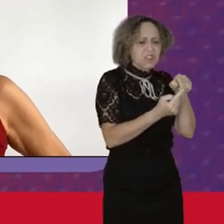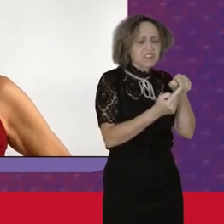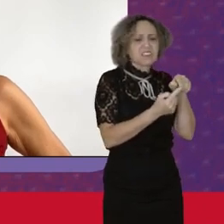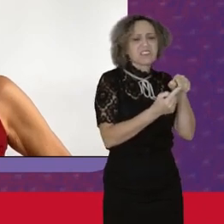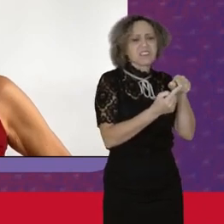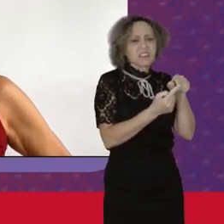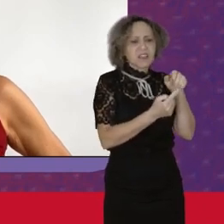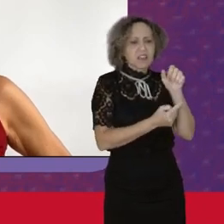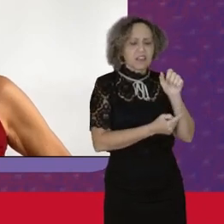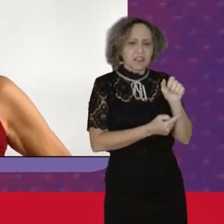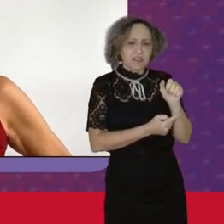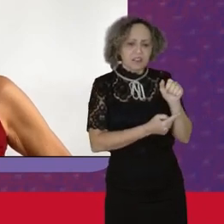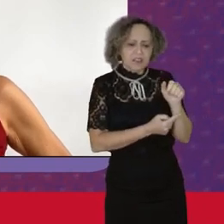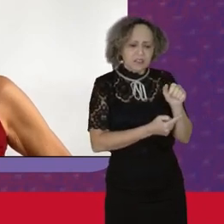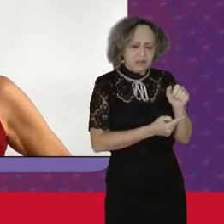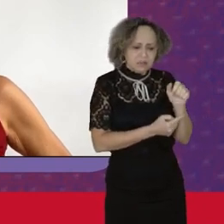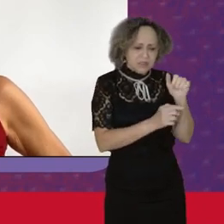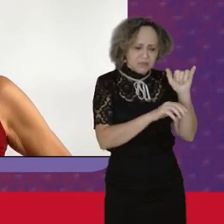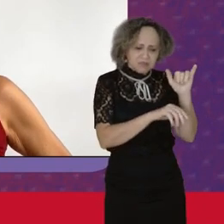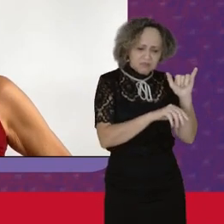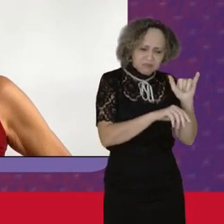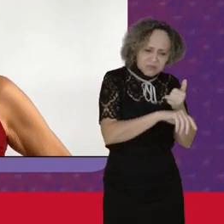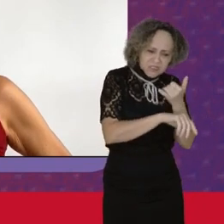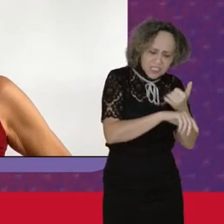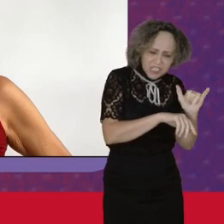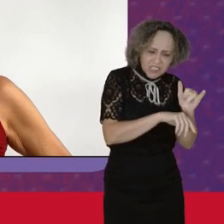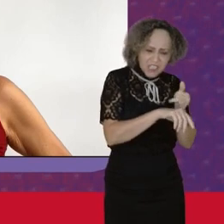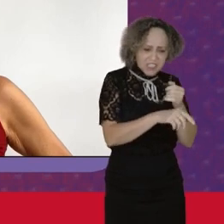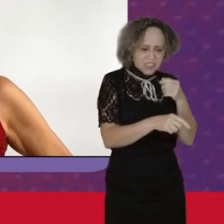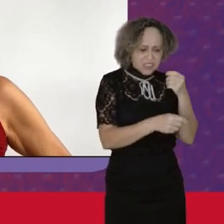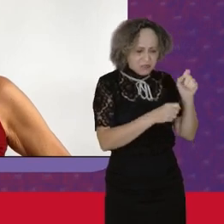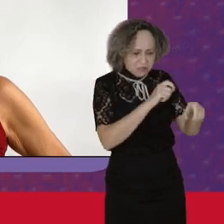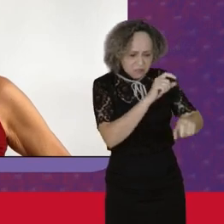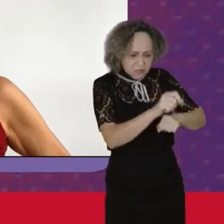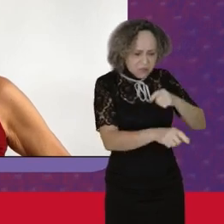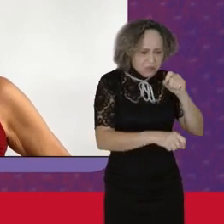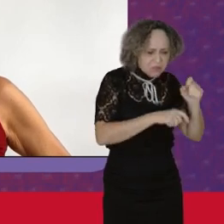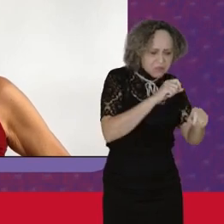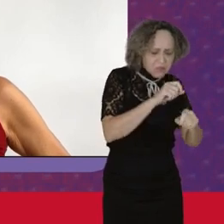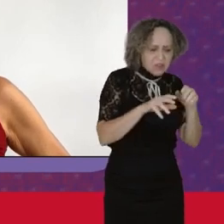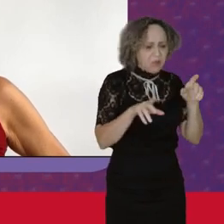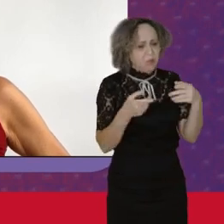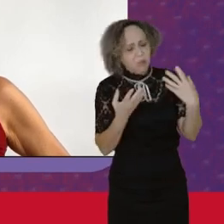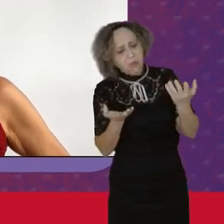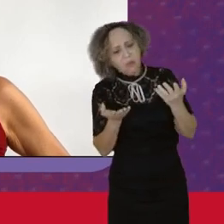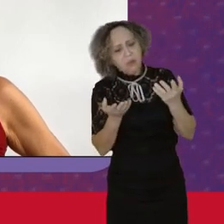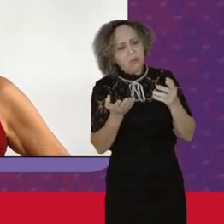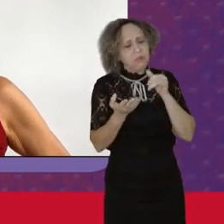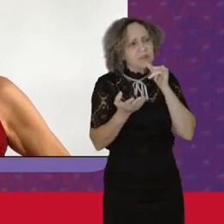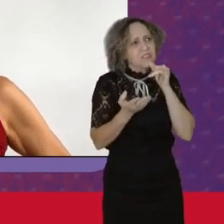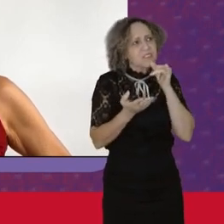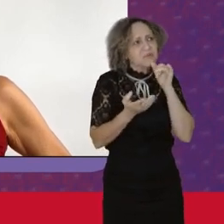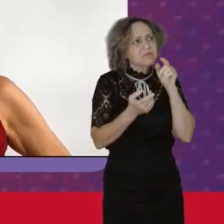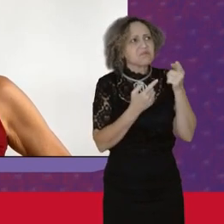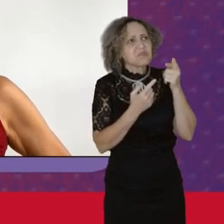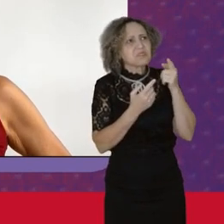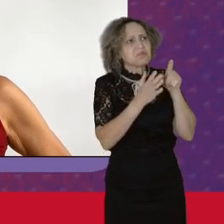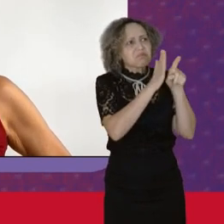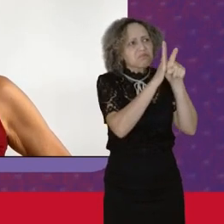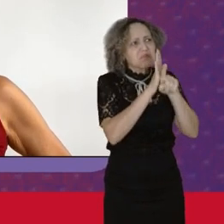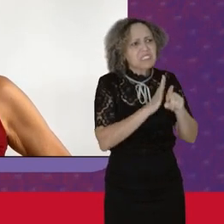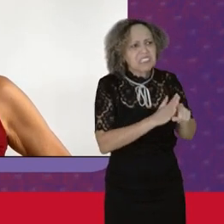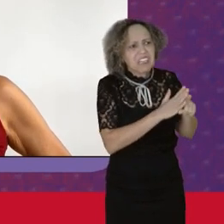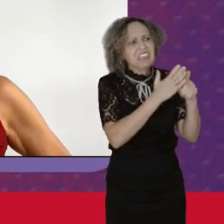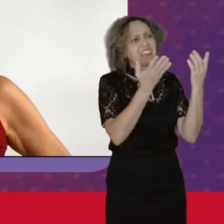a co-construção que envolve pesquisa científica, acadêmica, conhecimentos